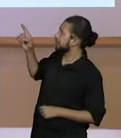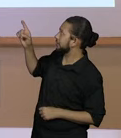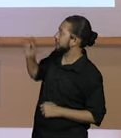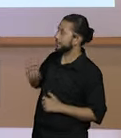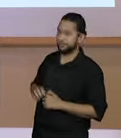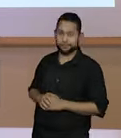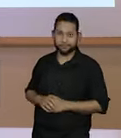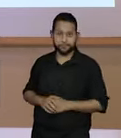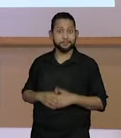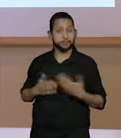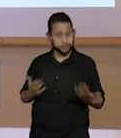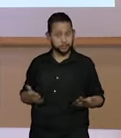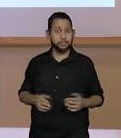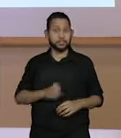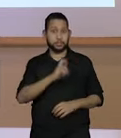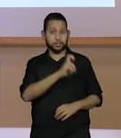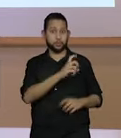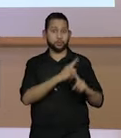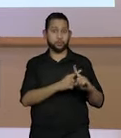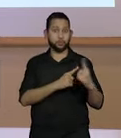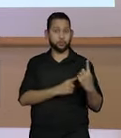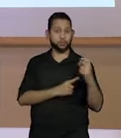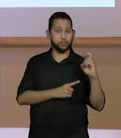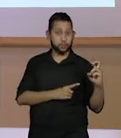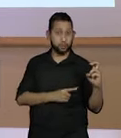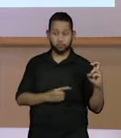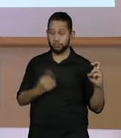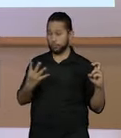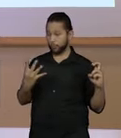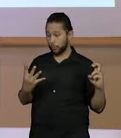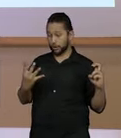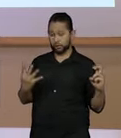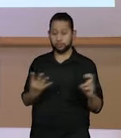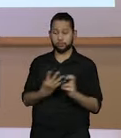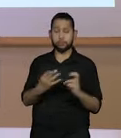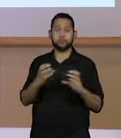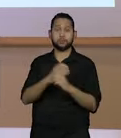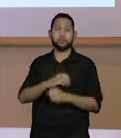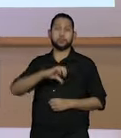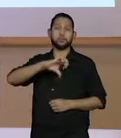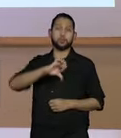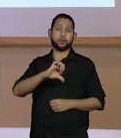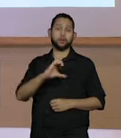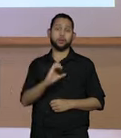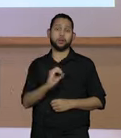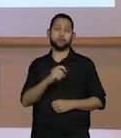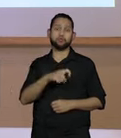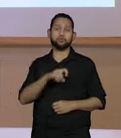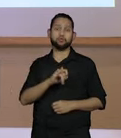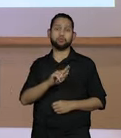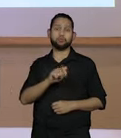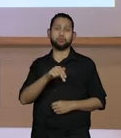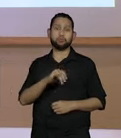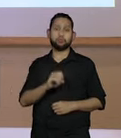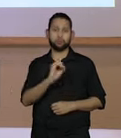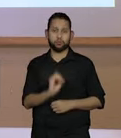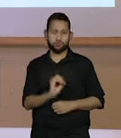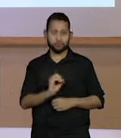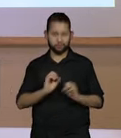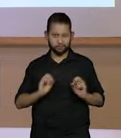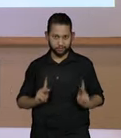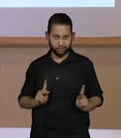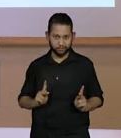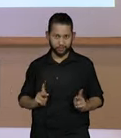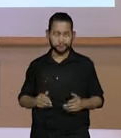1, 5, mais 4, no total, 9 átomos de oxigênio.